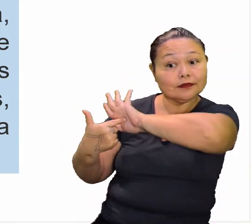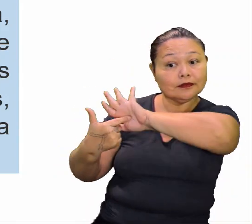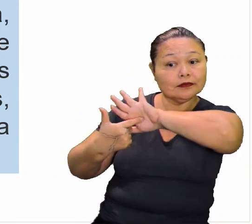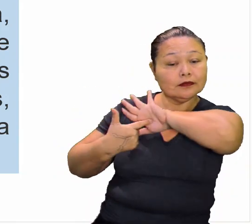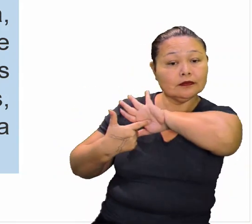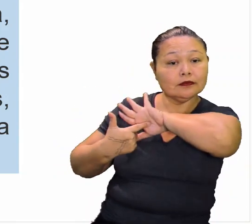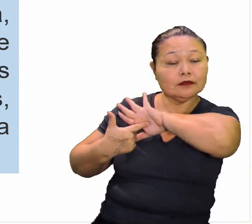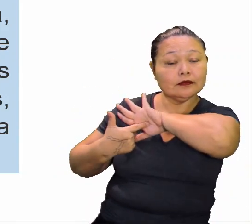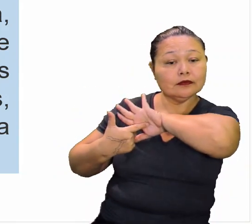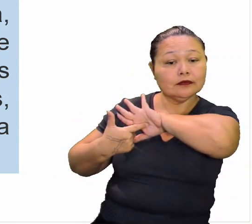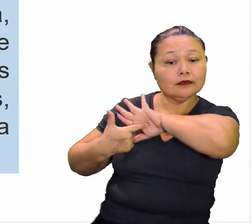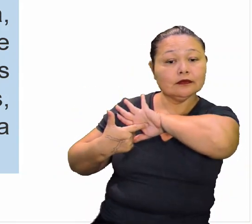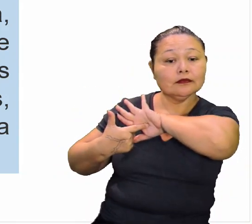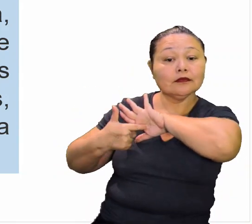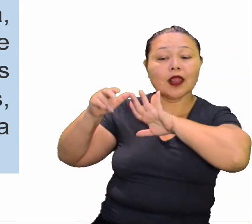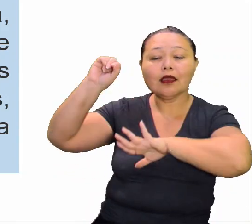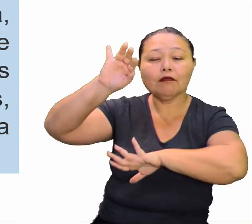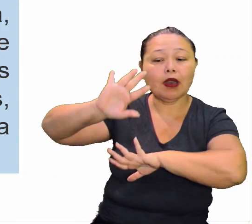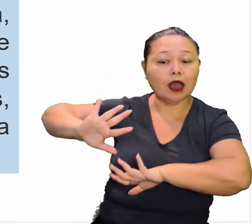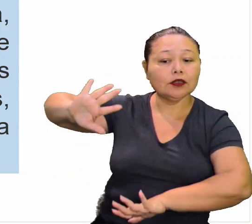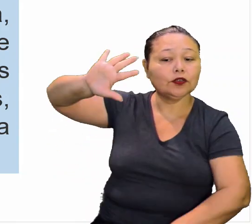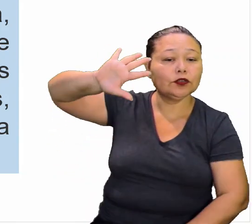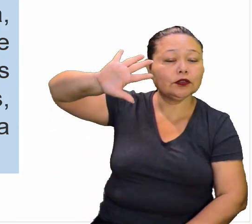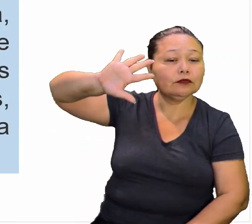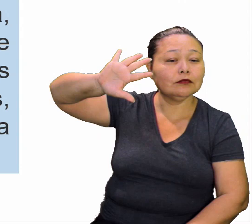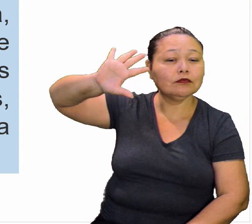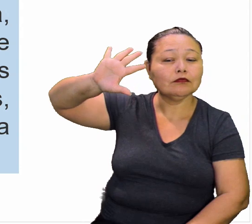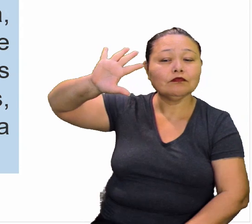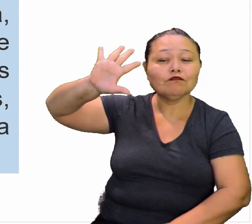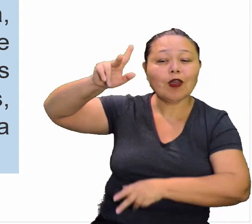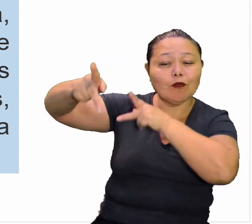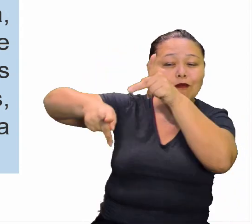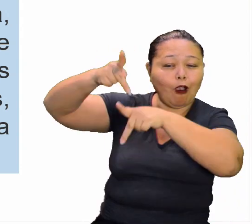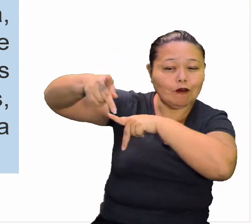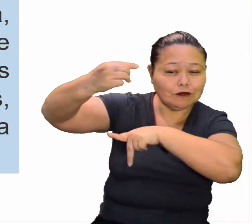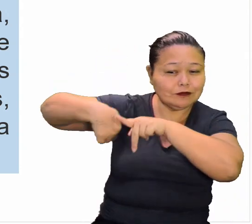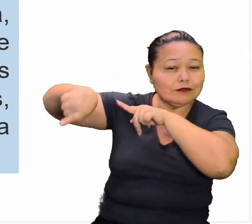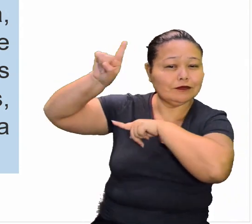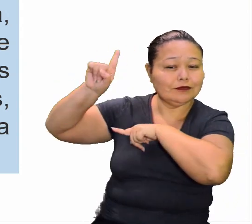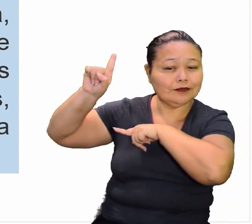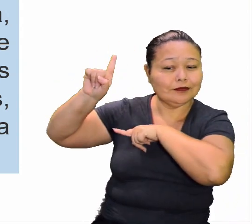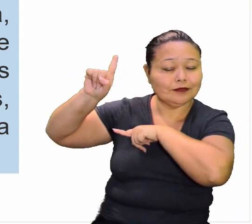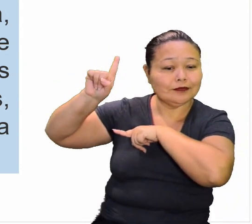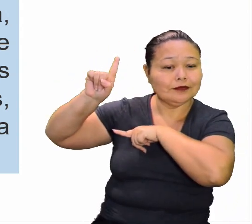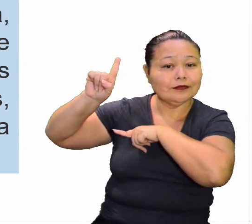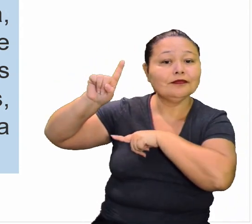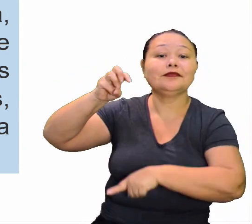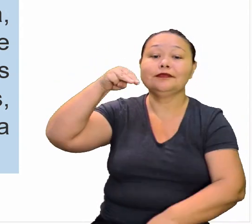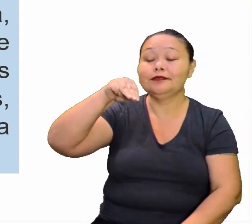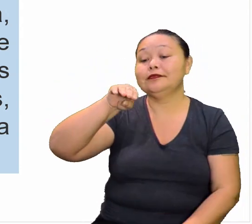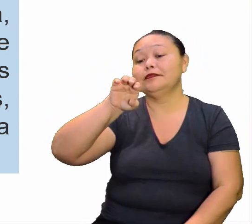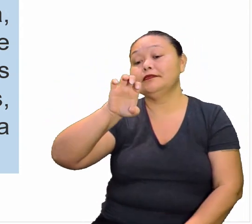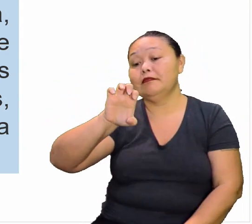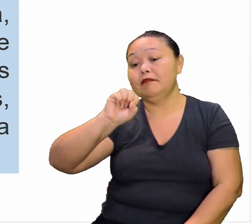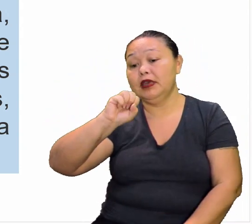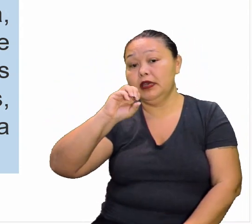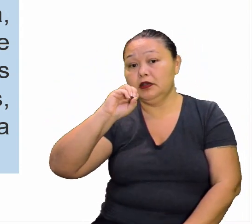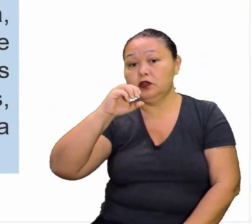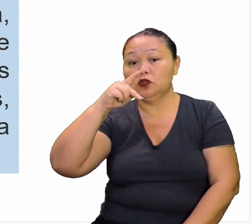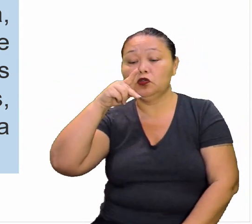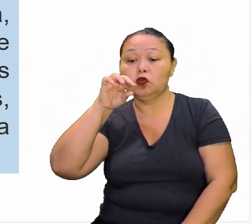você alguma imagem dessas civilizações. No caso aqui, a mesopotâmica.